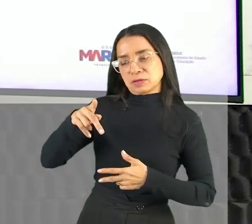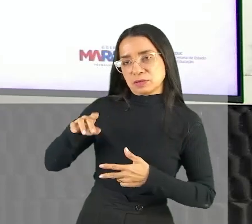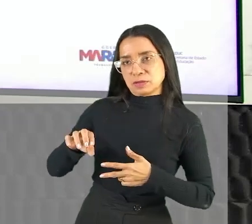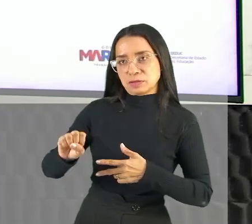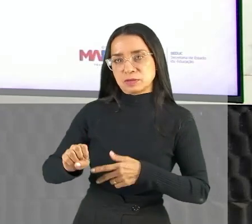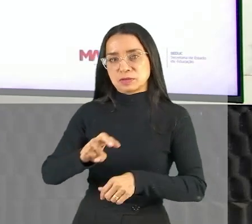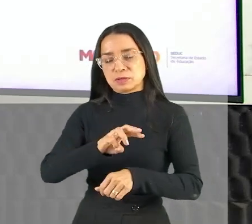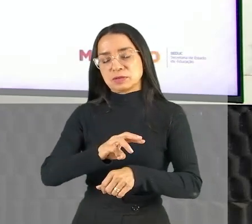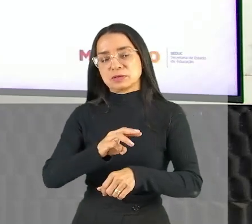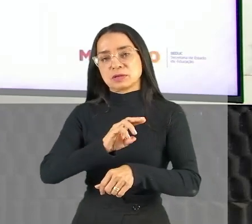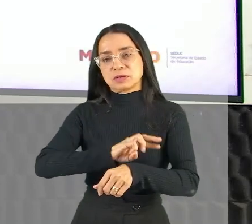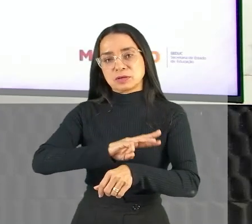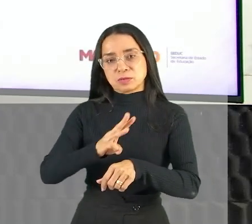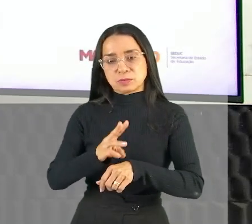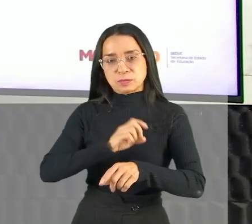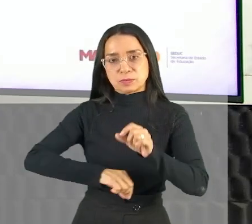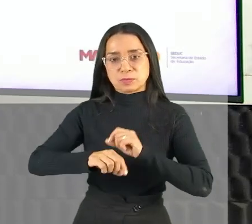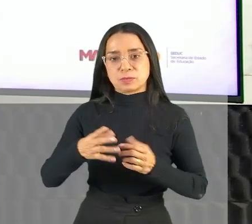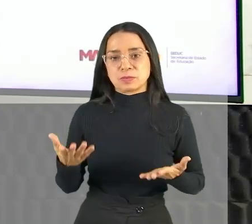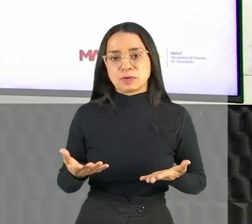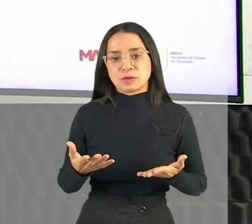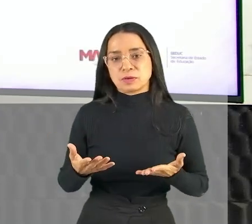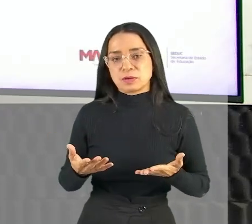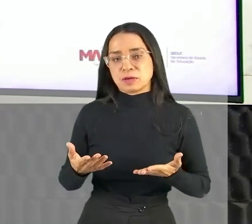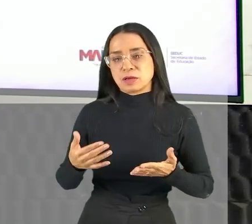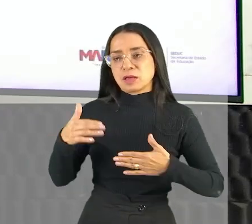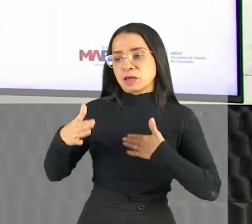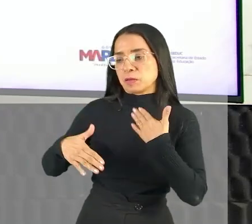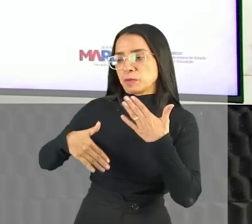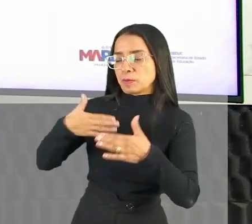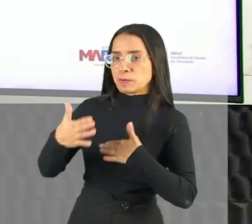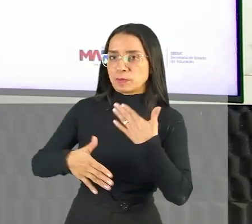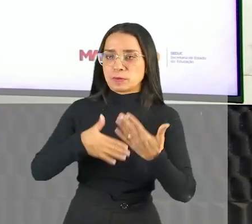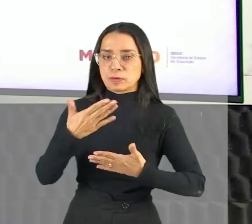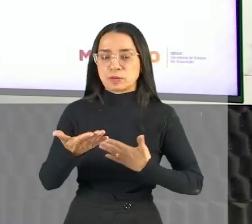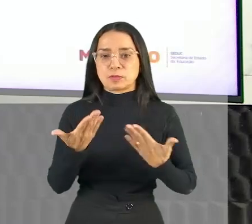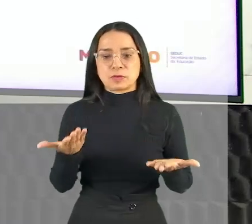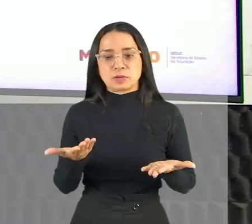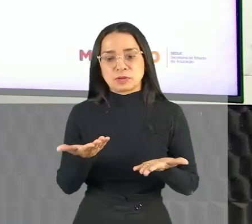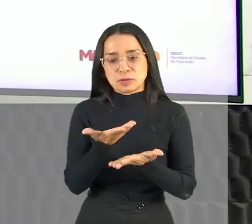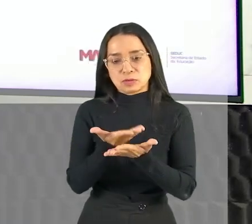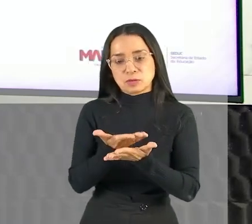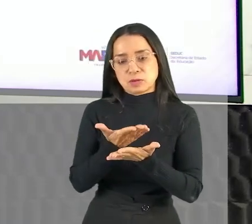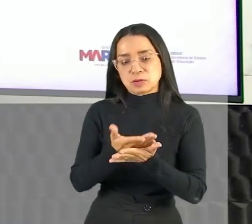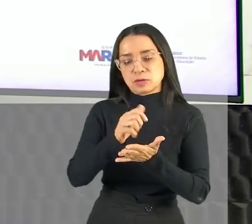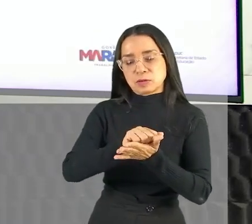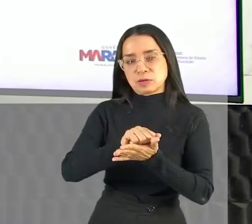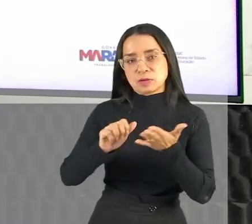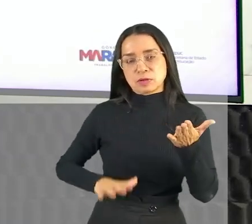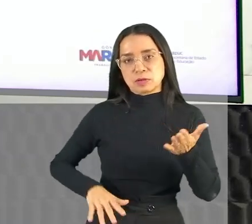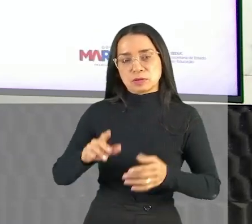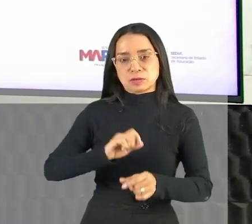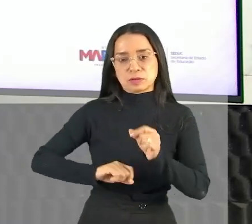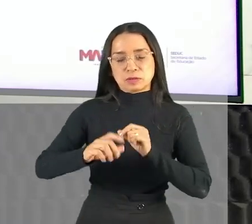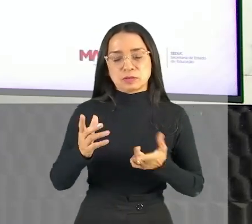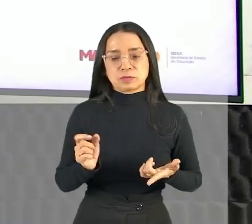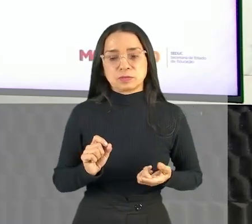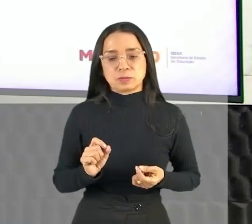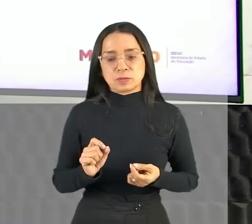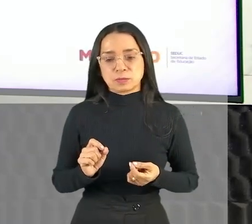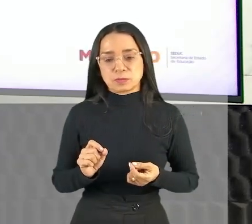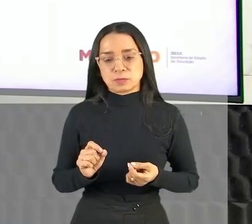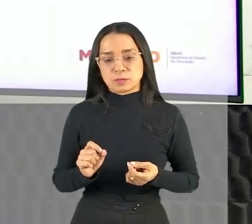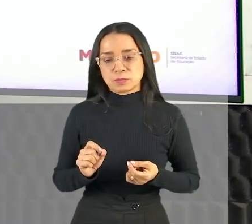o EMA, tá bom? A gente vem aí numa sequência aí de exercícios, né, que a gente está